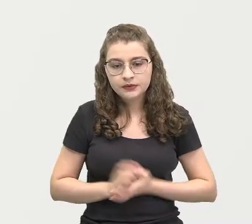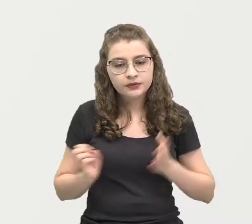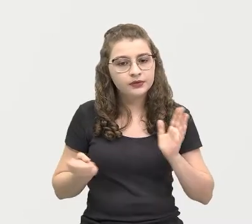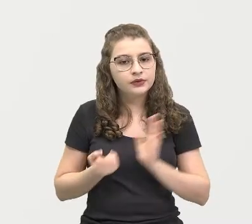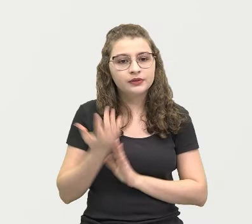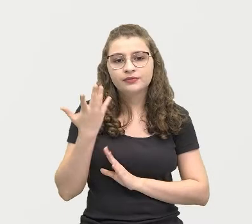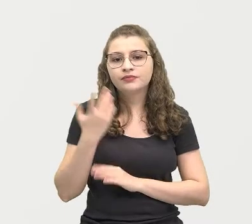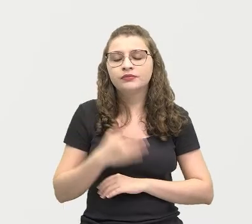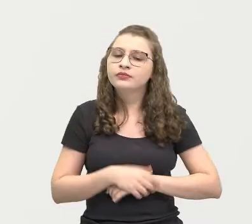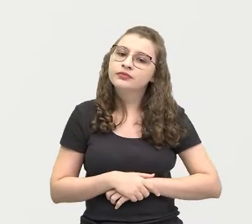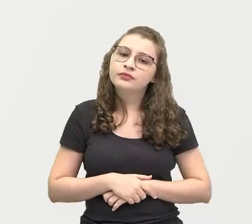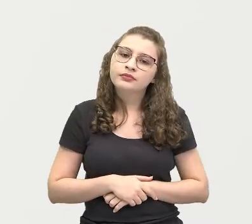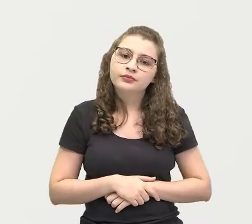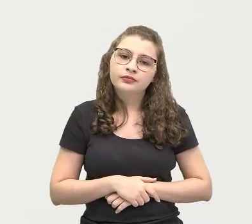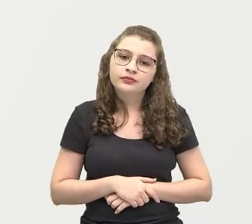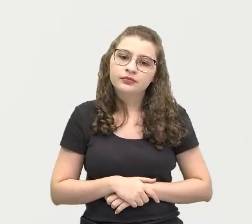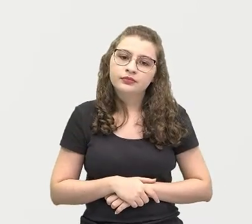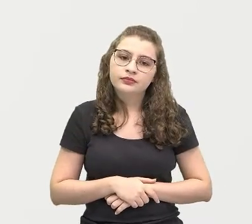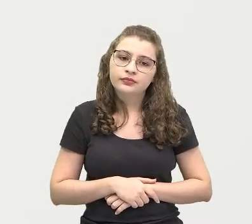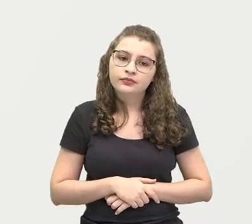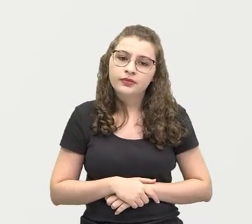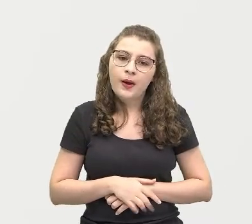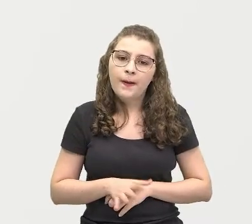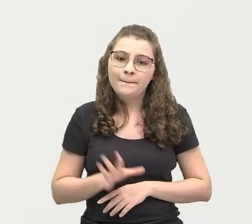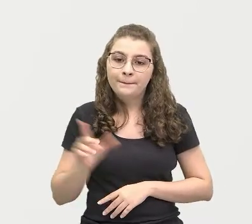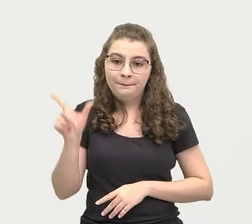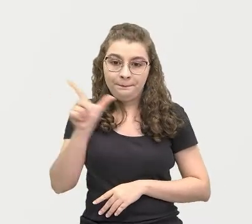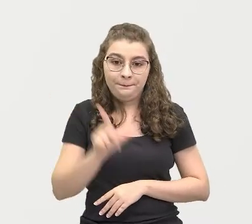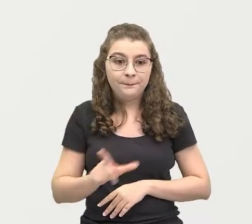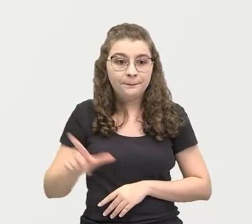obra mais emblemática, um misto de literatura,